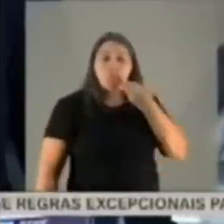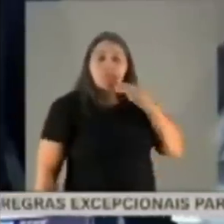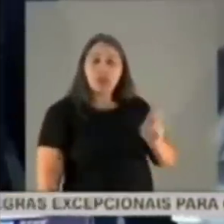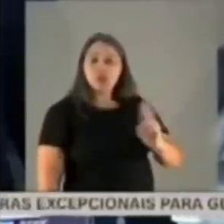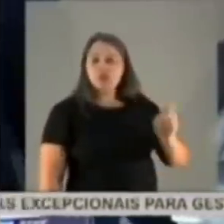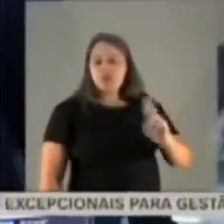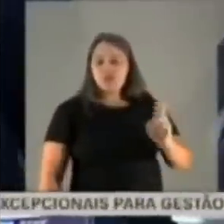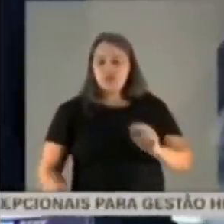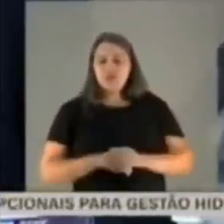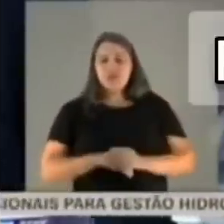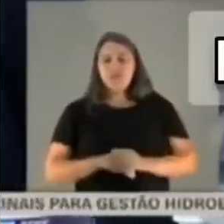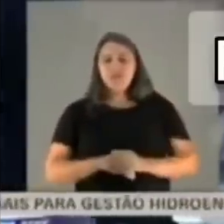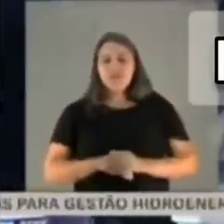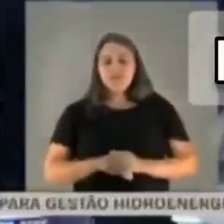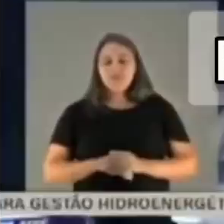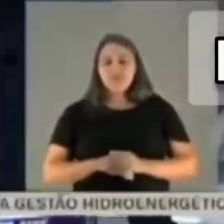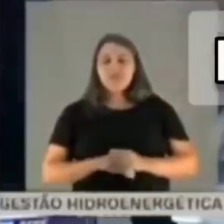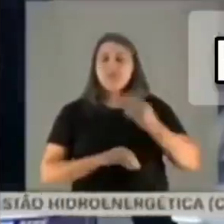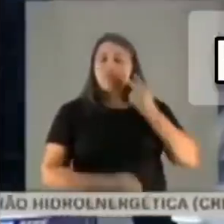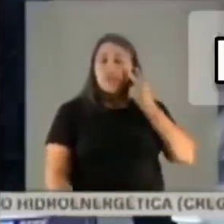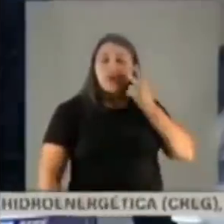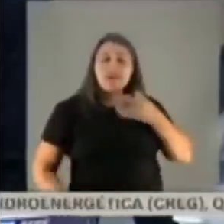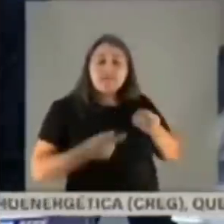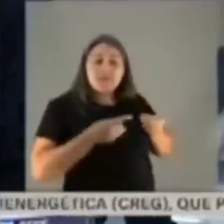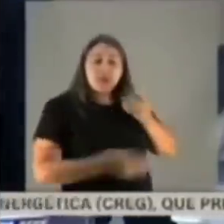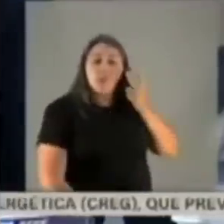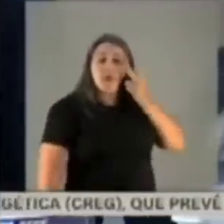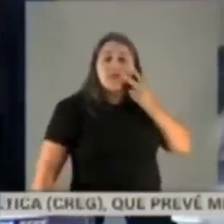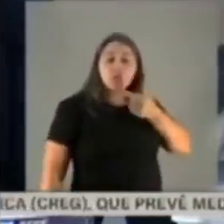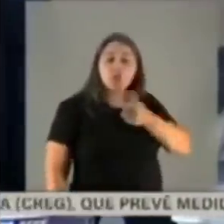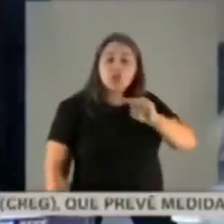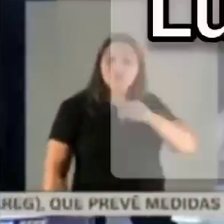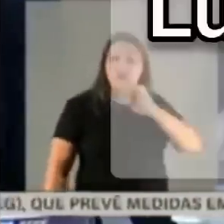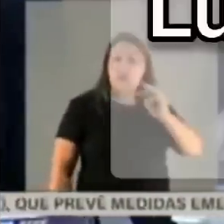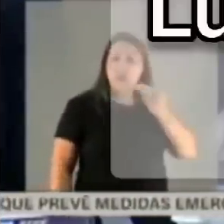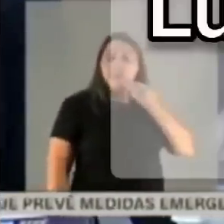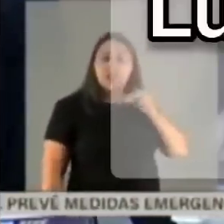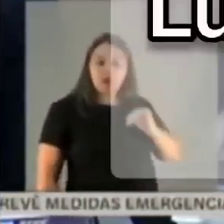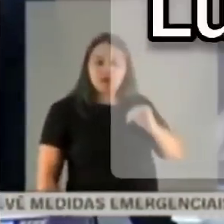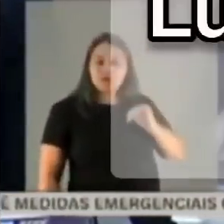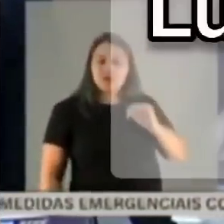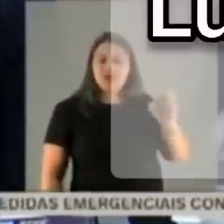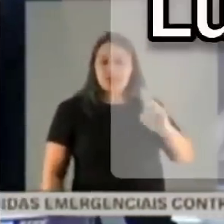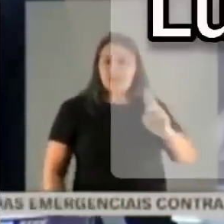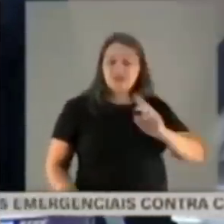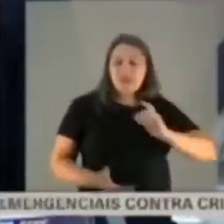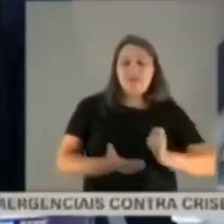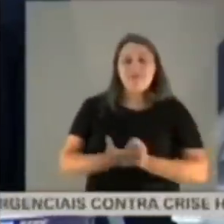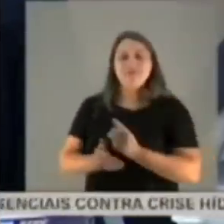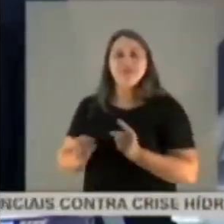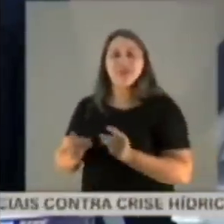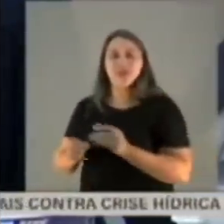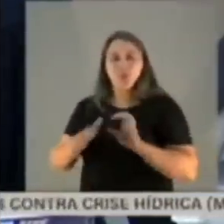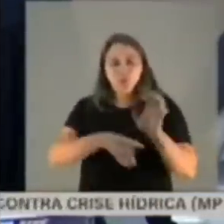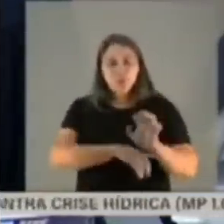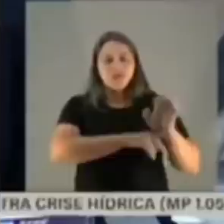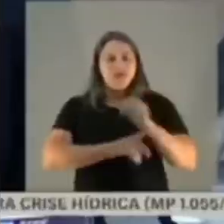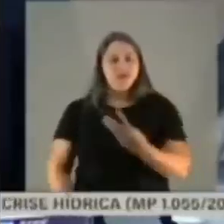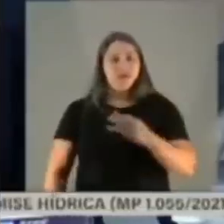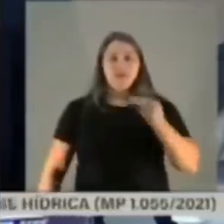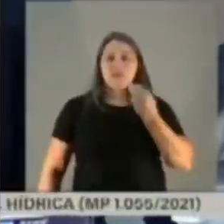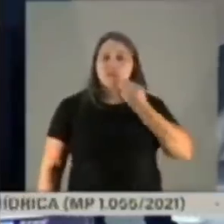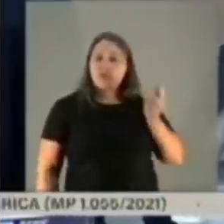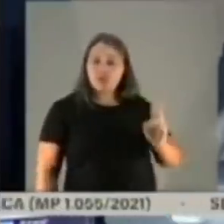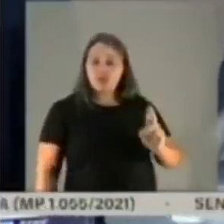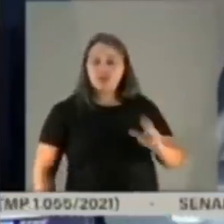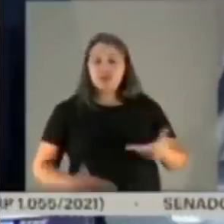A Sonoar vendeu para a FJAP, para a loja de vinhos, por R$2,5 milhões. E a loja de vinho vendeu para o Estado por 3 milhões. Meu Deus do céu, presidente. Sendo que essa compra, a